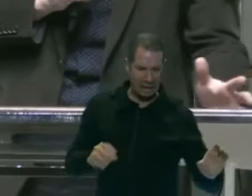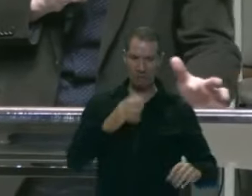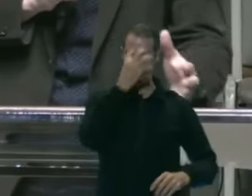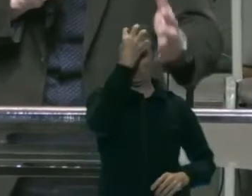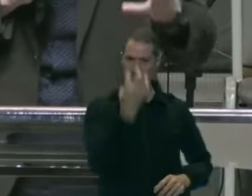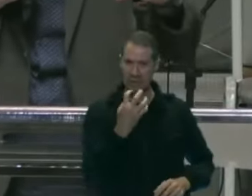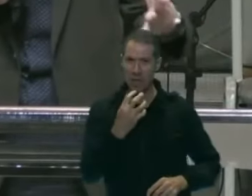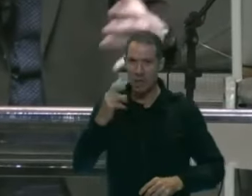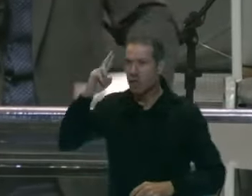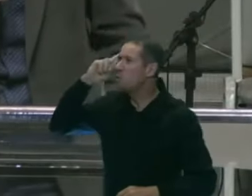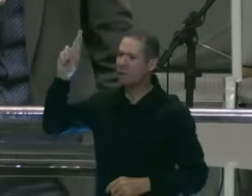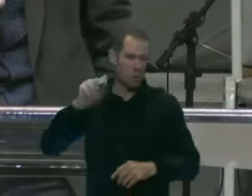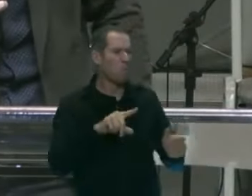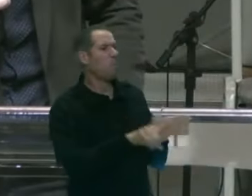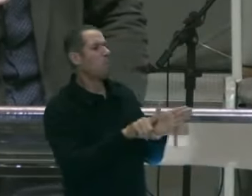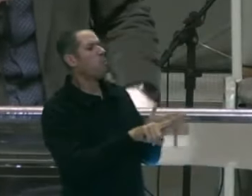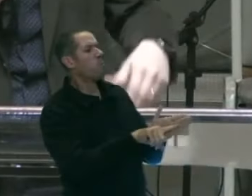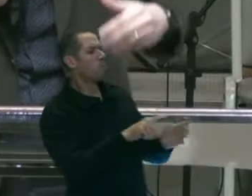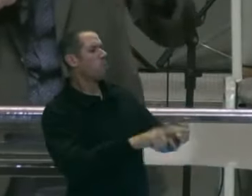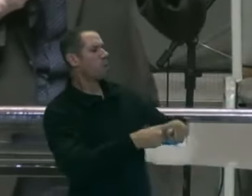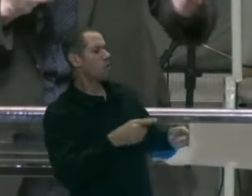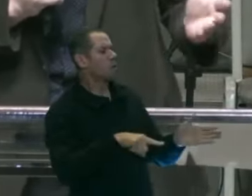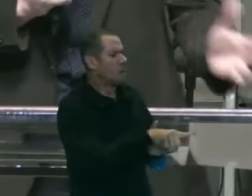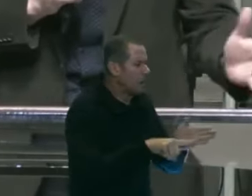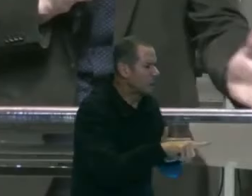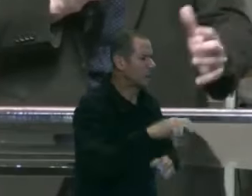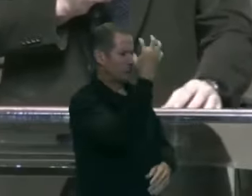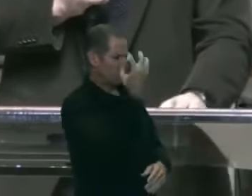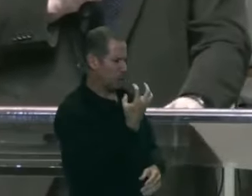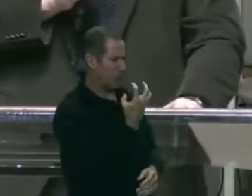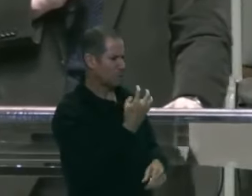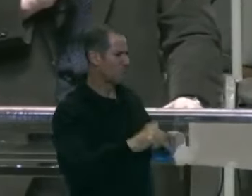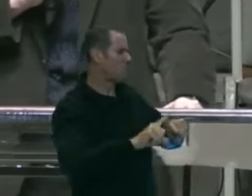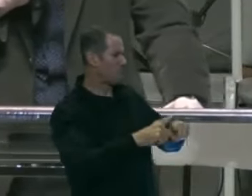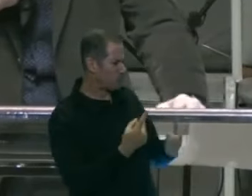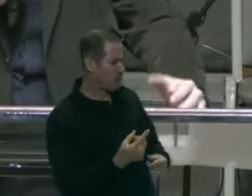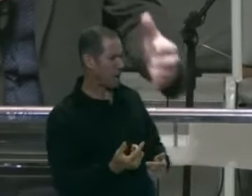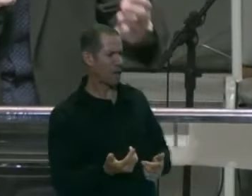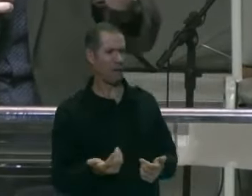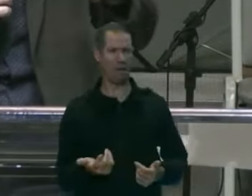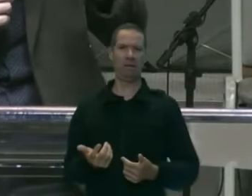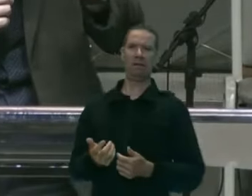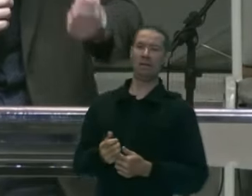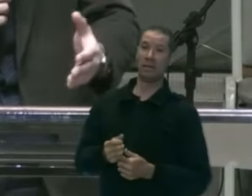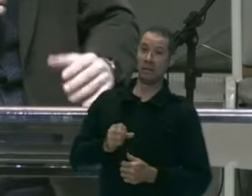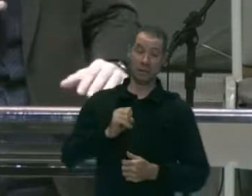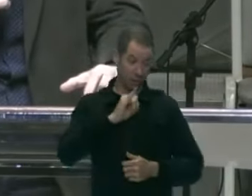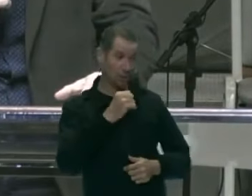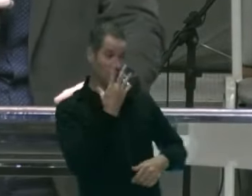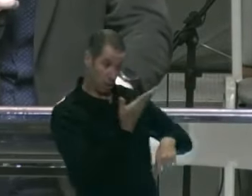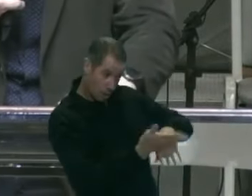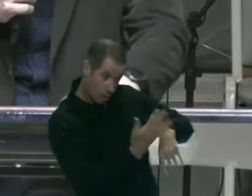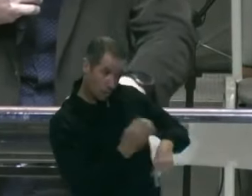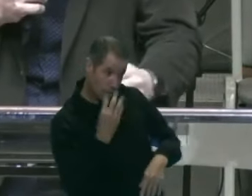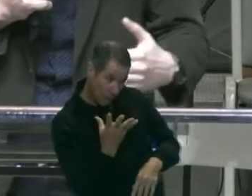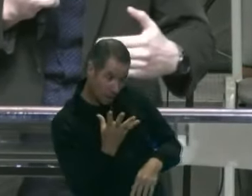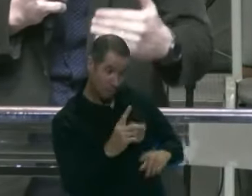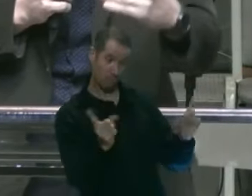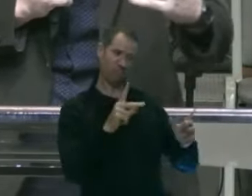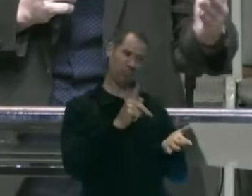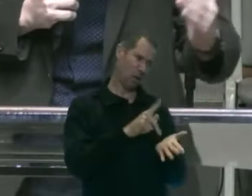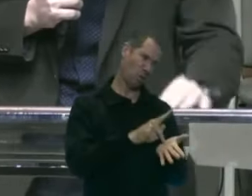lhe disse o Senhor: por que andas irado? Por que descaiu o teu semblante? Se procederes bem, não é certo